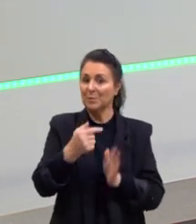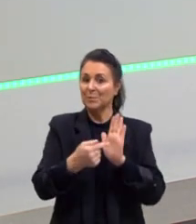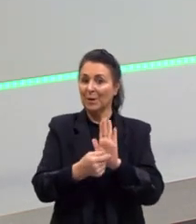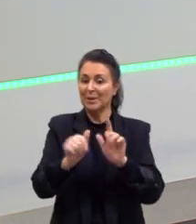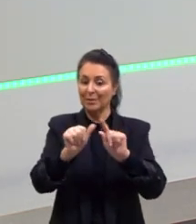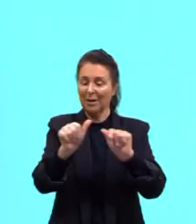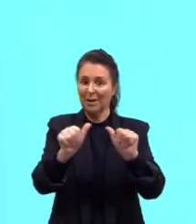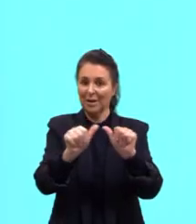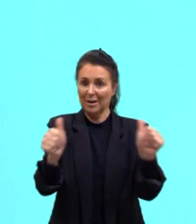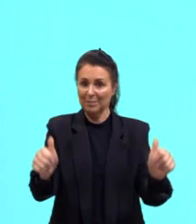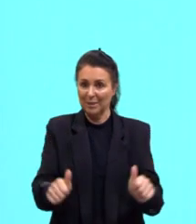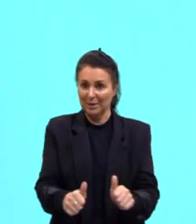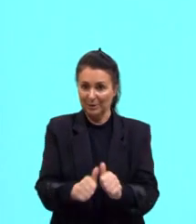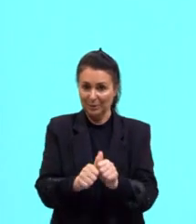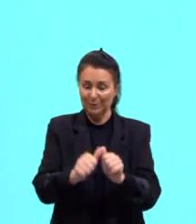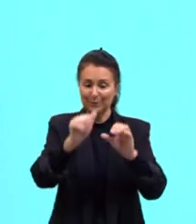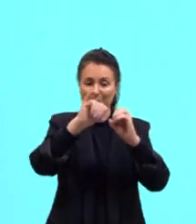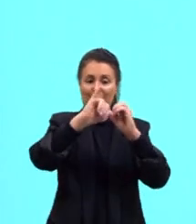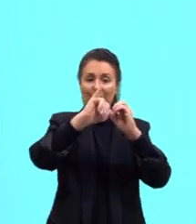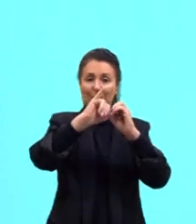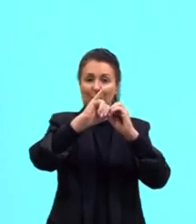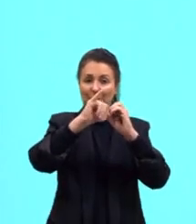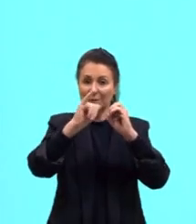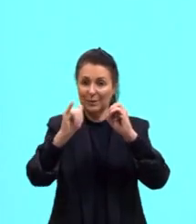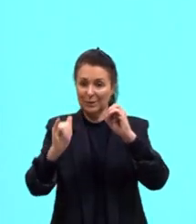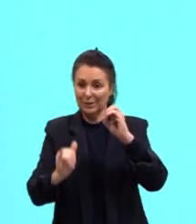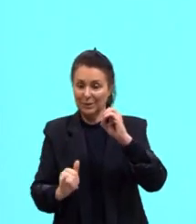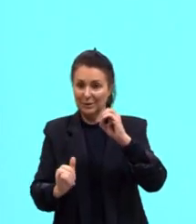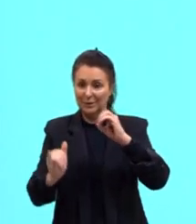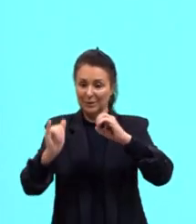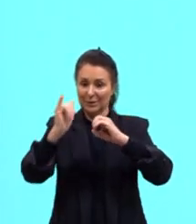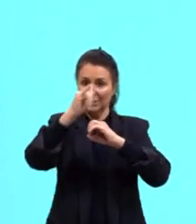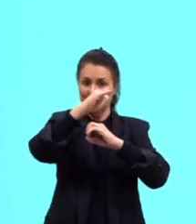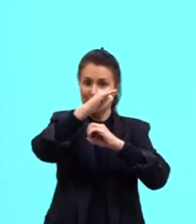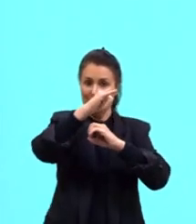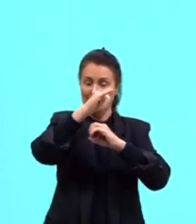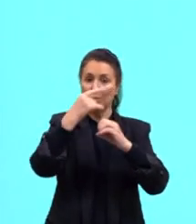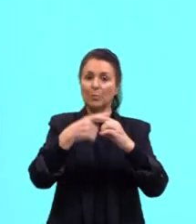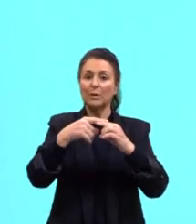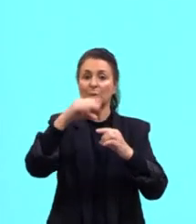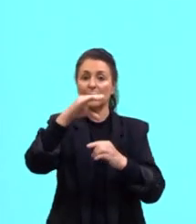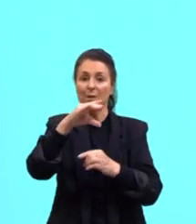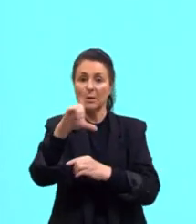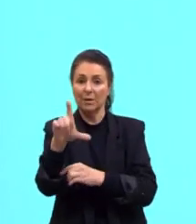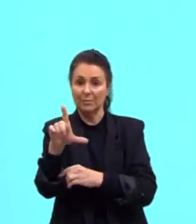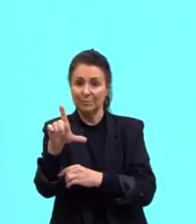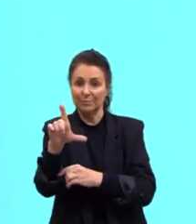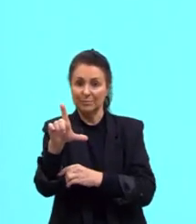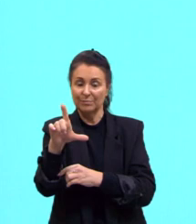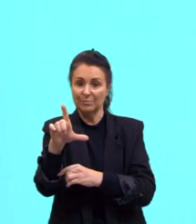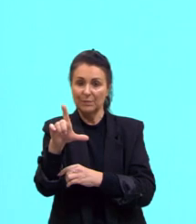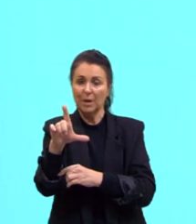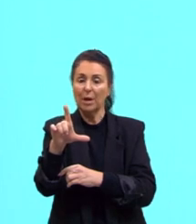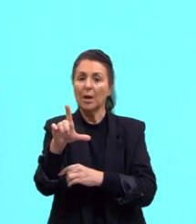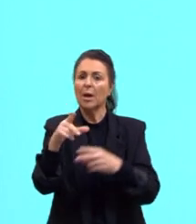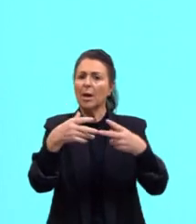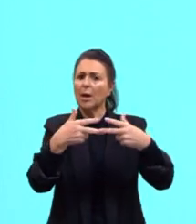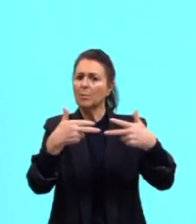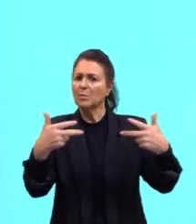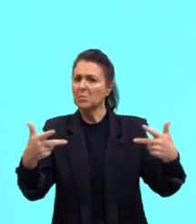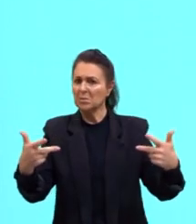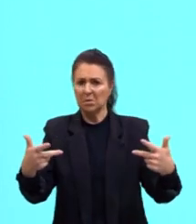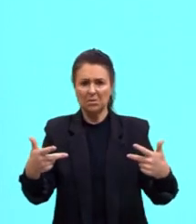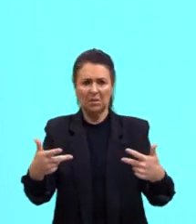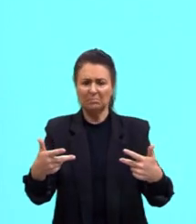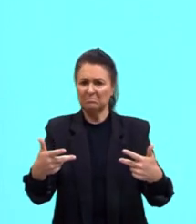imagem dessa eletrólise eletrólise desculpa porque o cloreto de sódio é uma substância muito